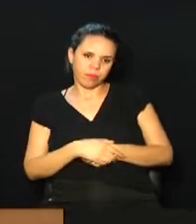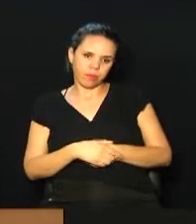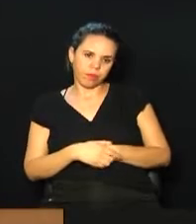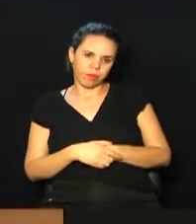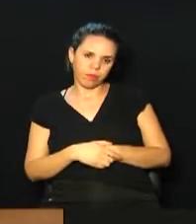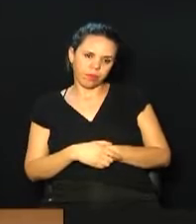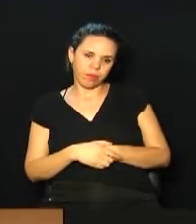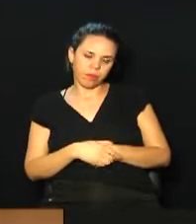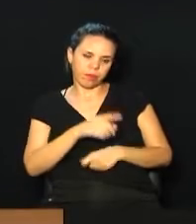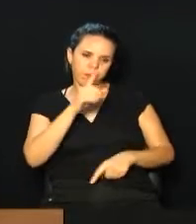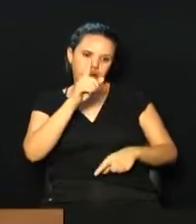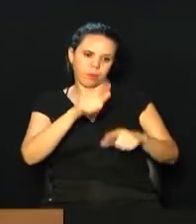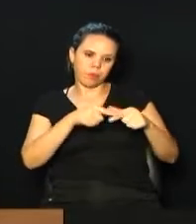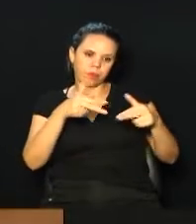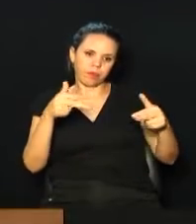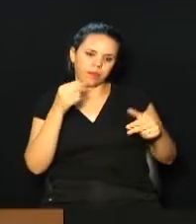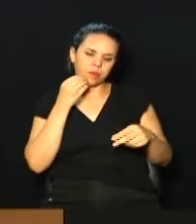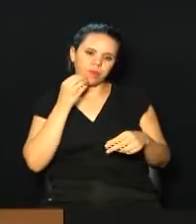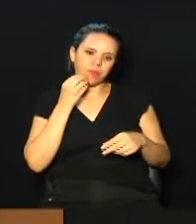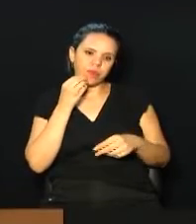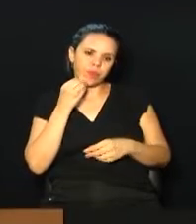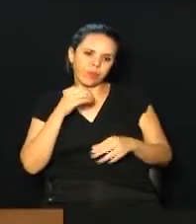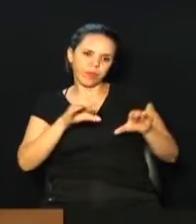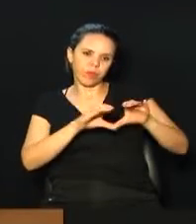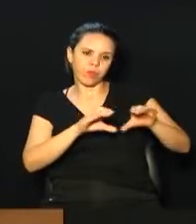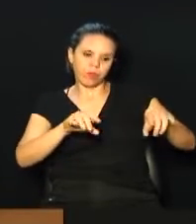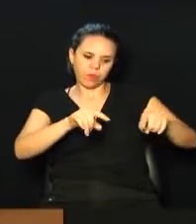de equipamentos como piscinões,